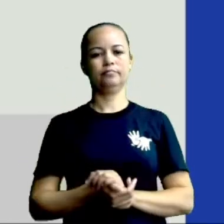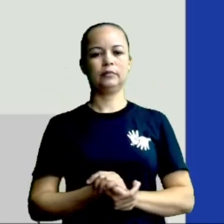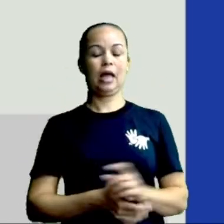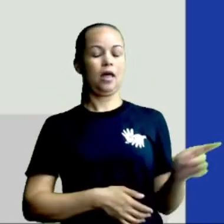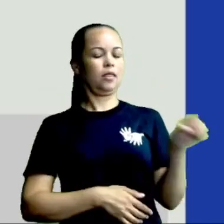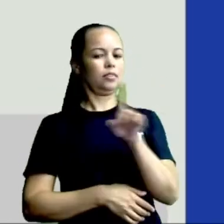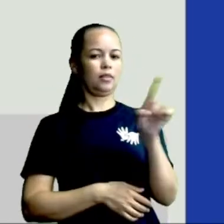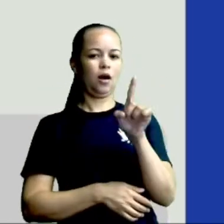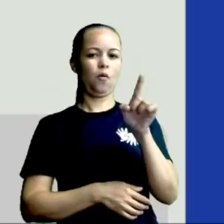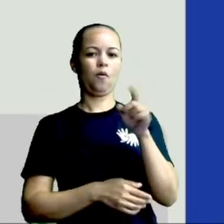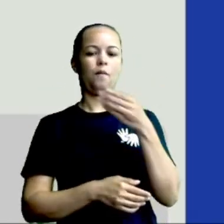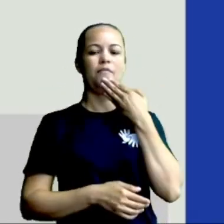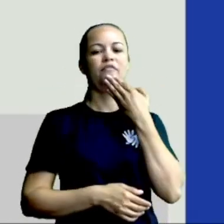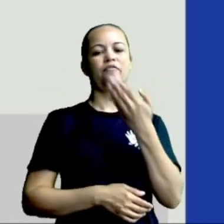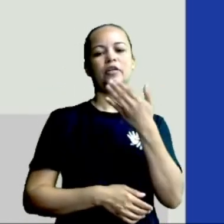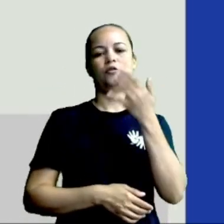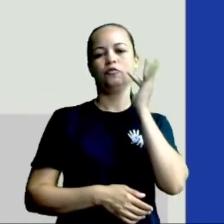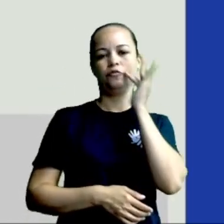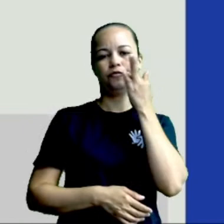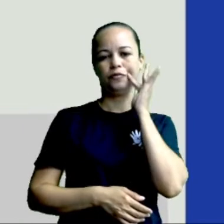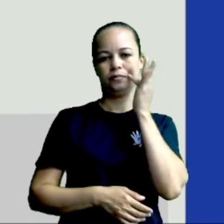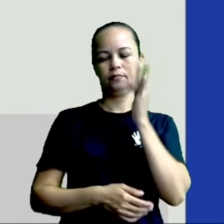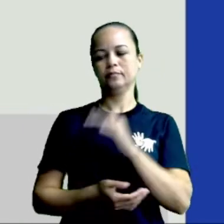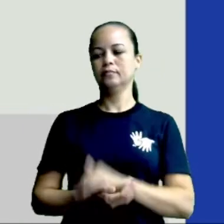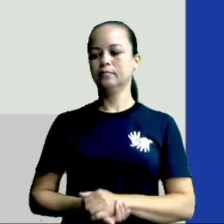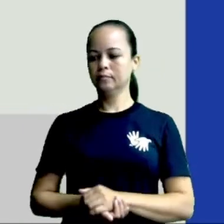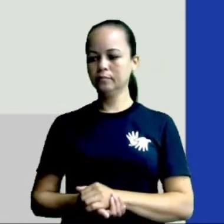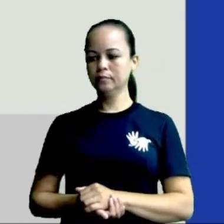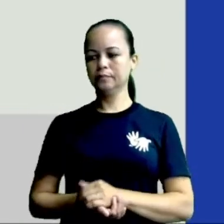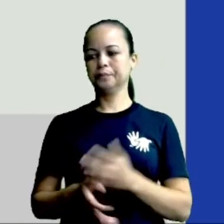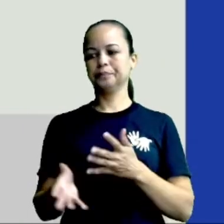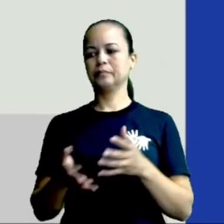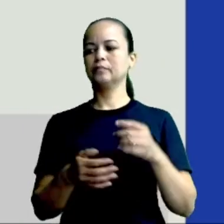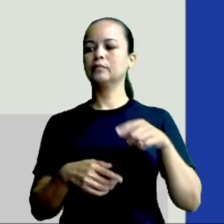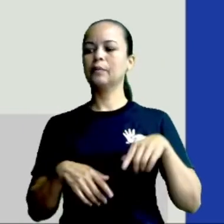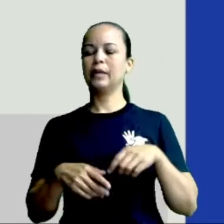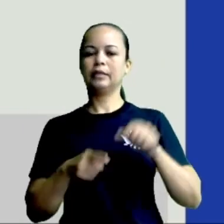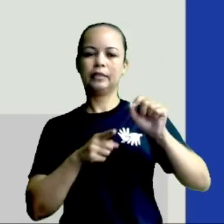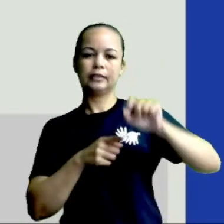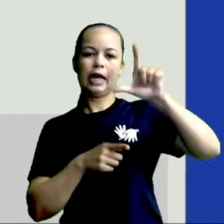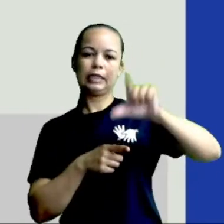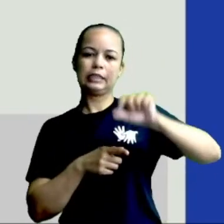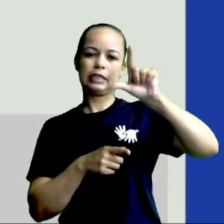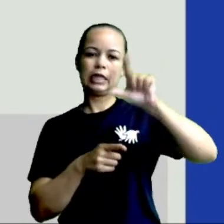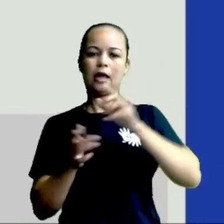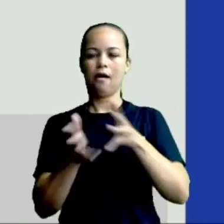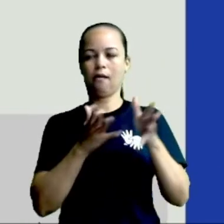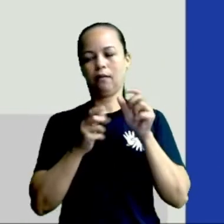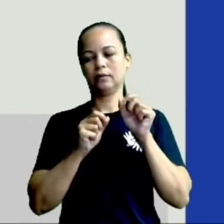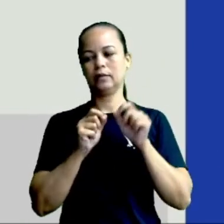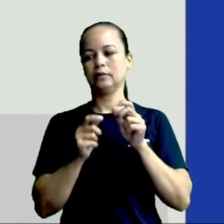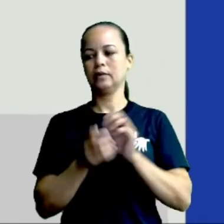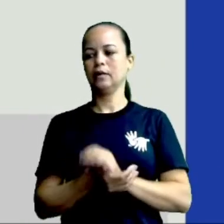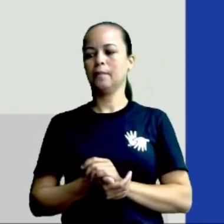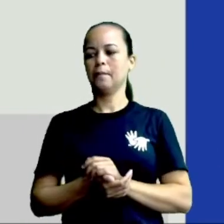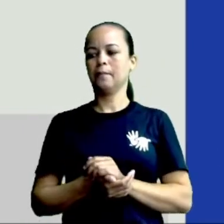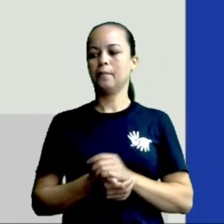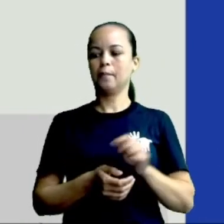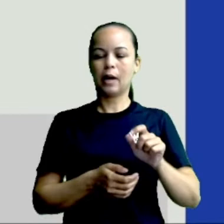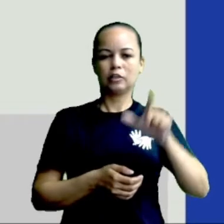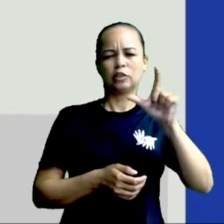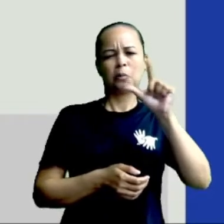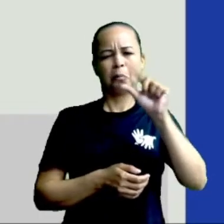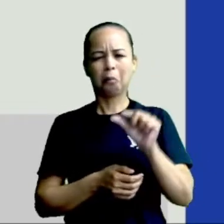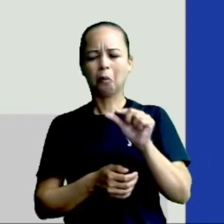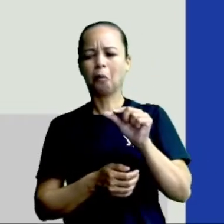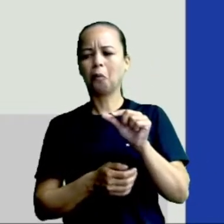Tem também o de intensidade. Bastante, pouco, muito, demais,